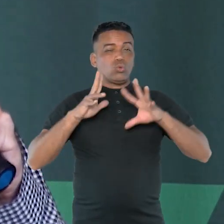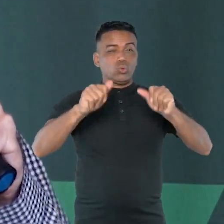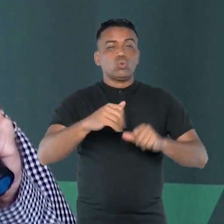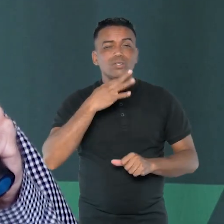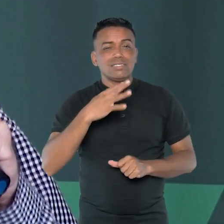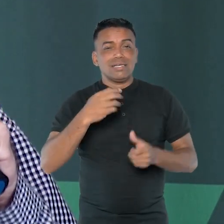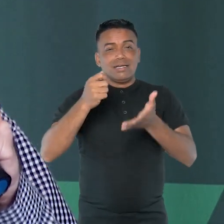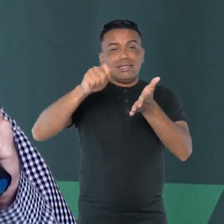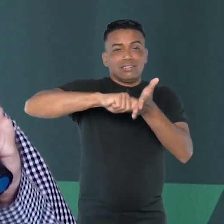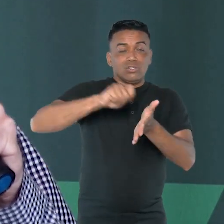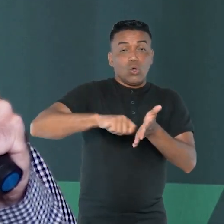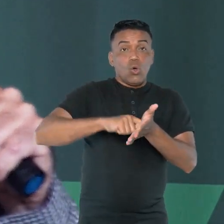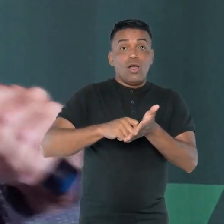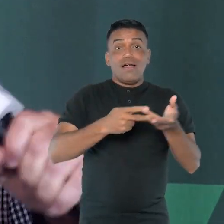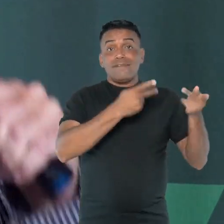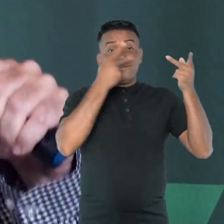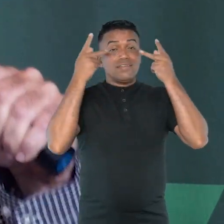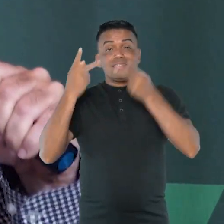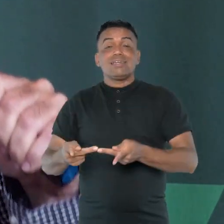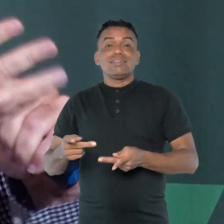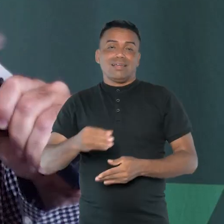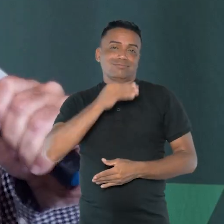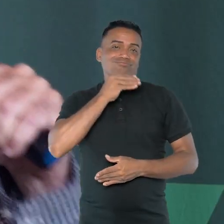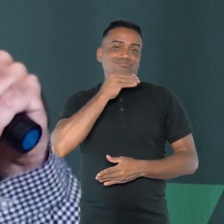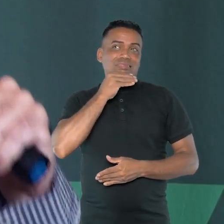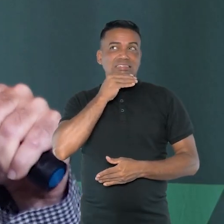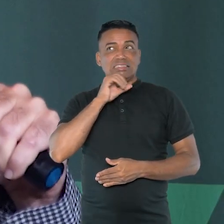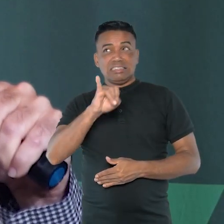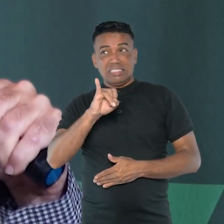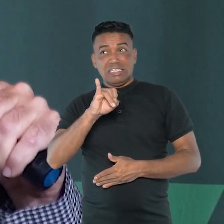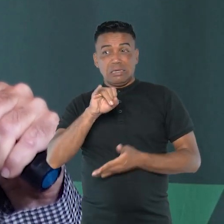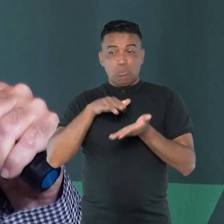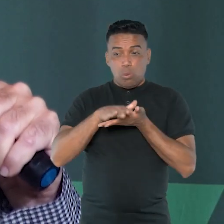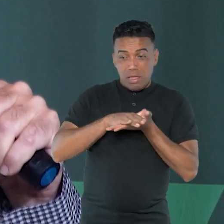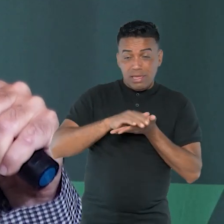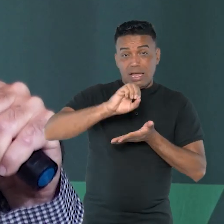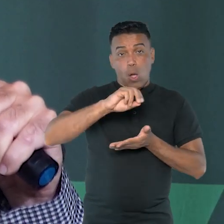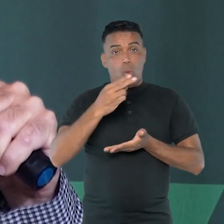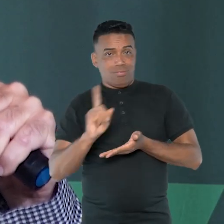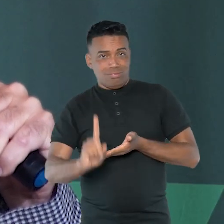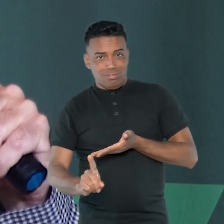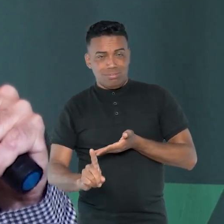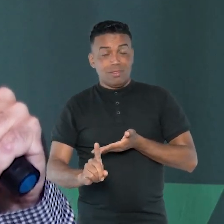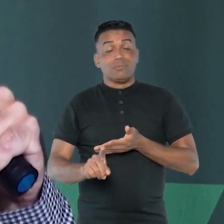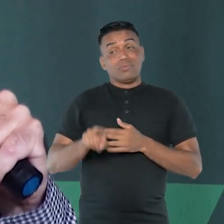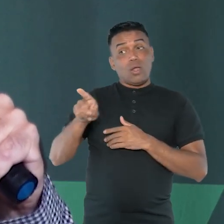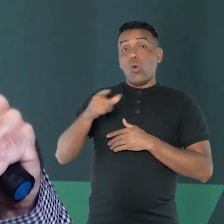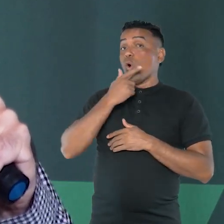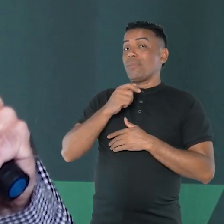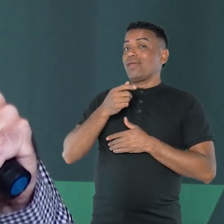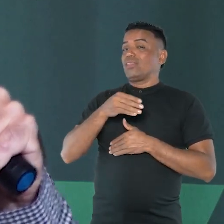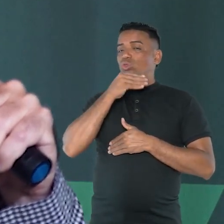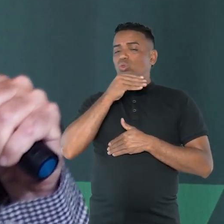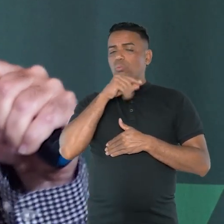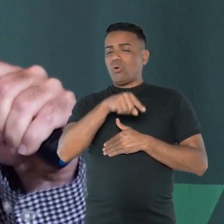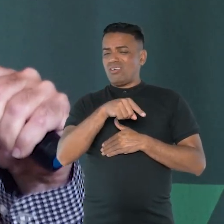na editora, e ela meio está na dúvida se deve publicar ou não. E aí o Drummond bate o olho e fala, não,